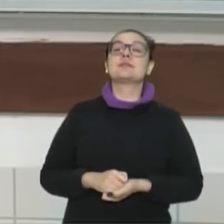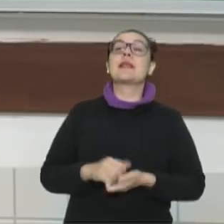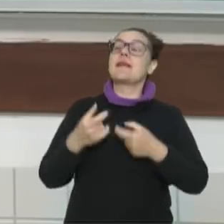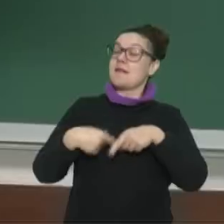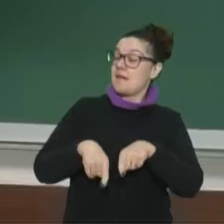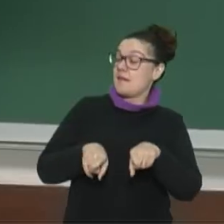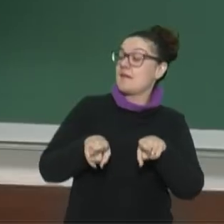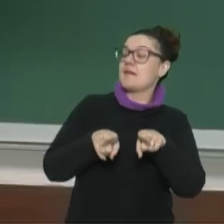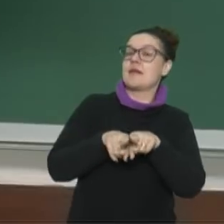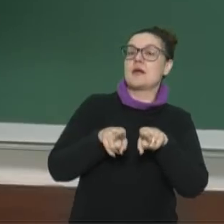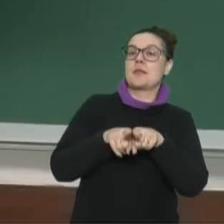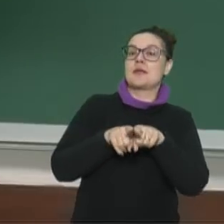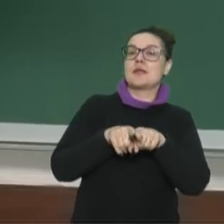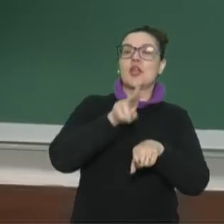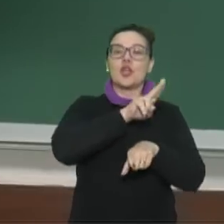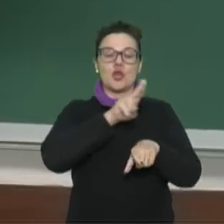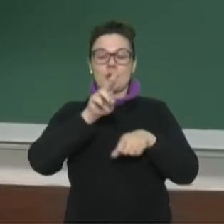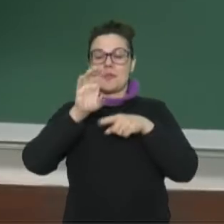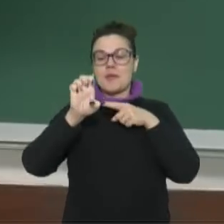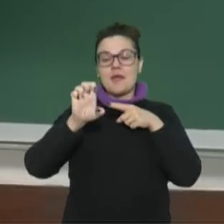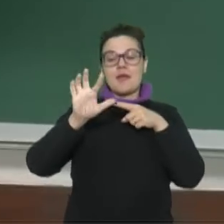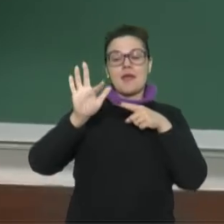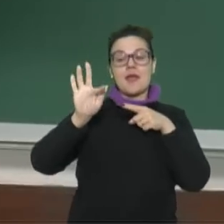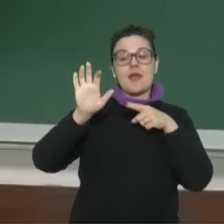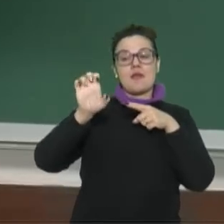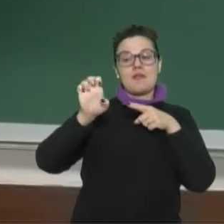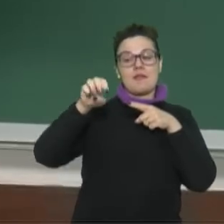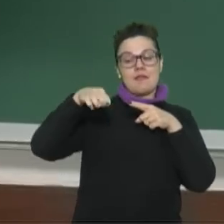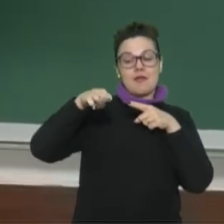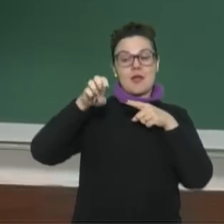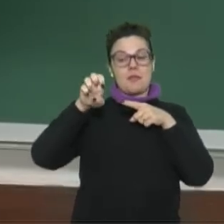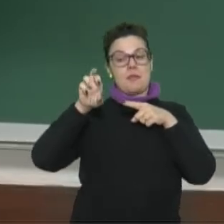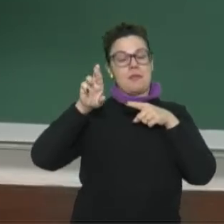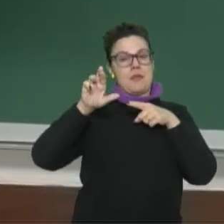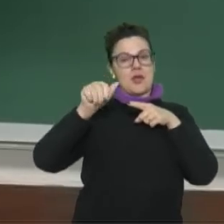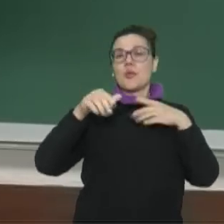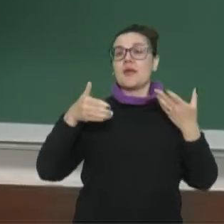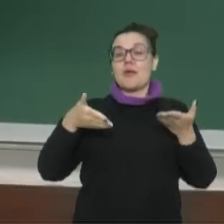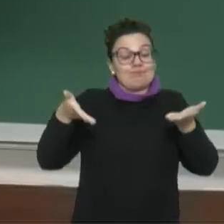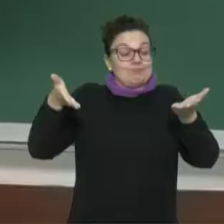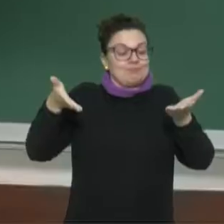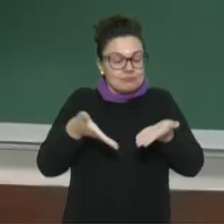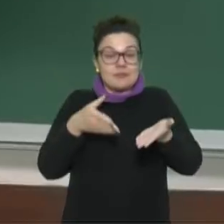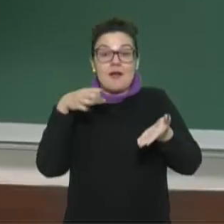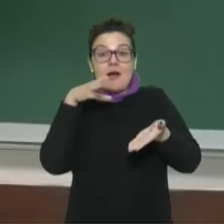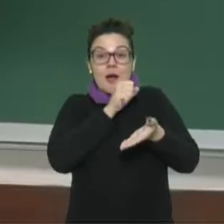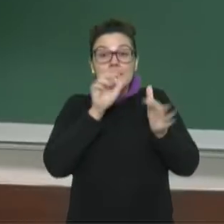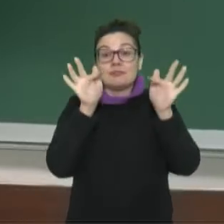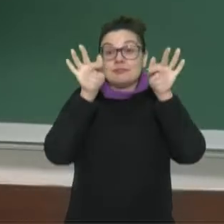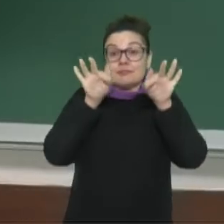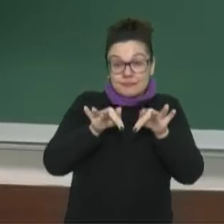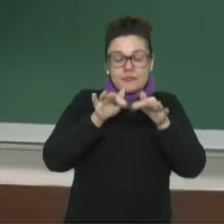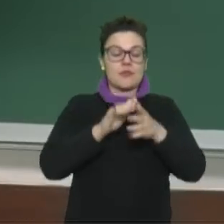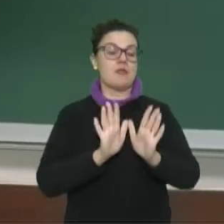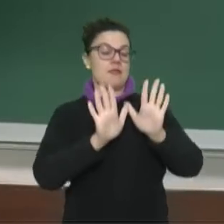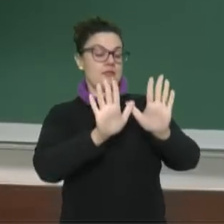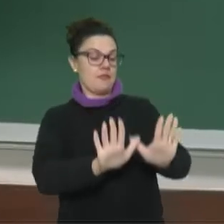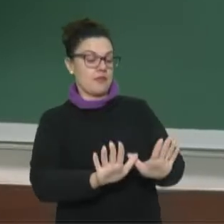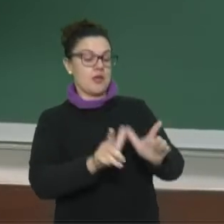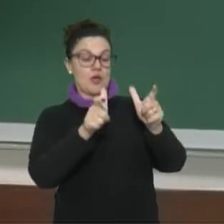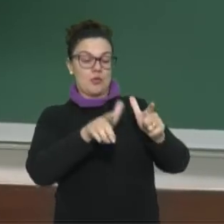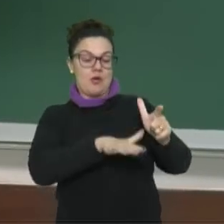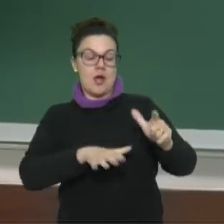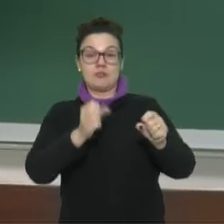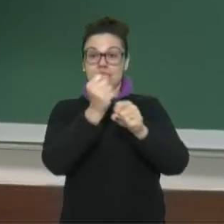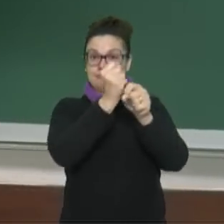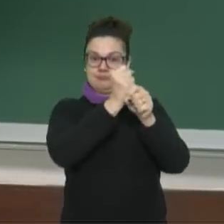ela pode ser efêmera. O que significa isso? Ela pode acontecer por um breve instante, né? Ela fica ali